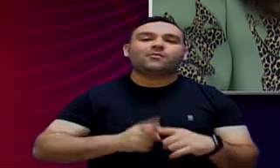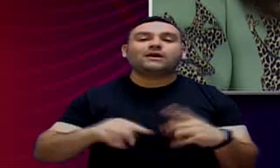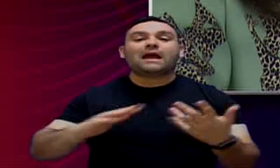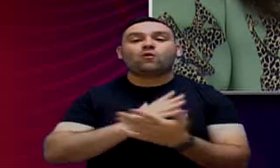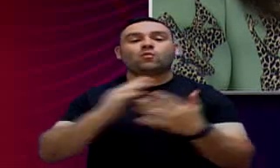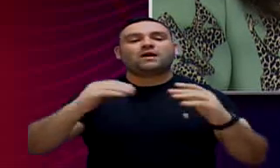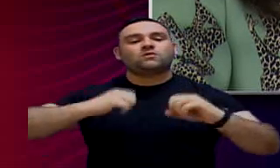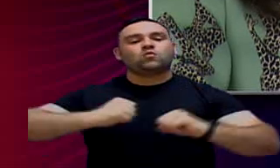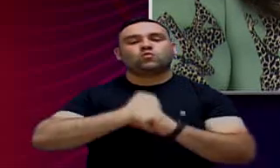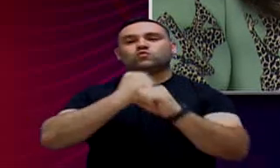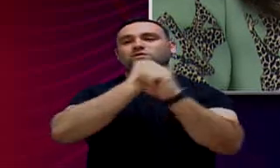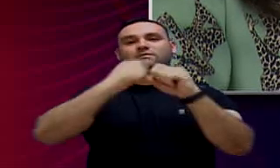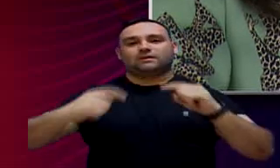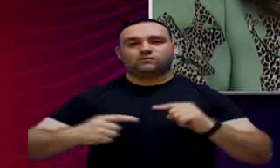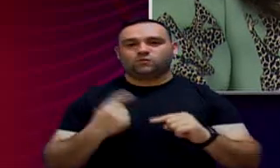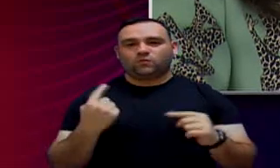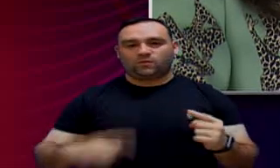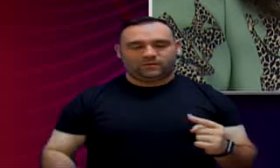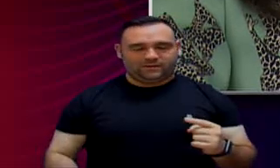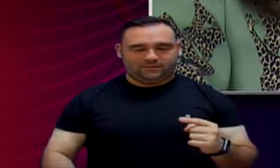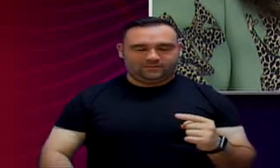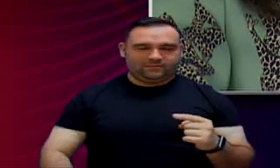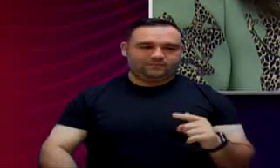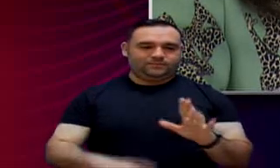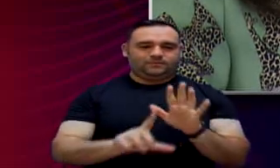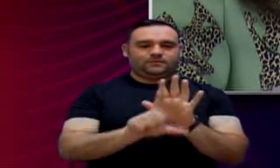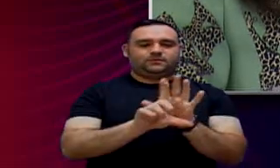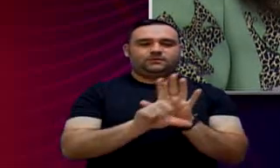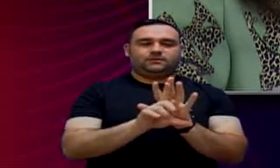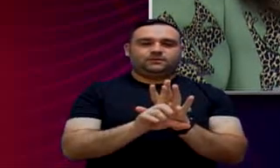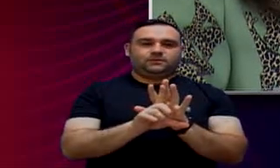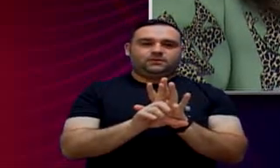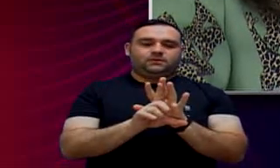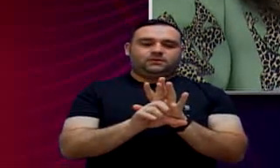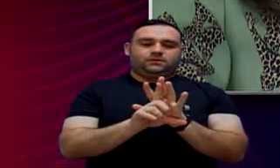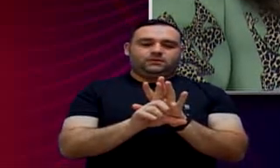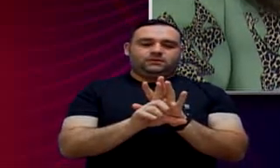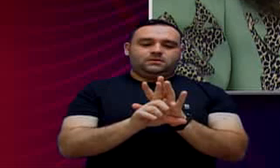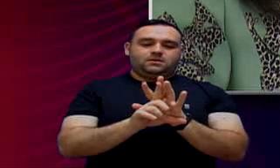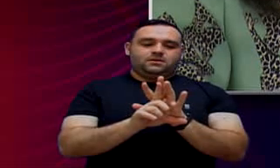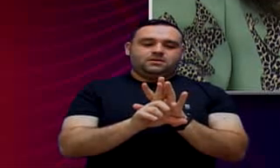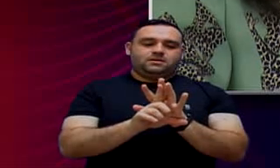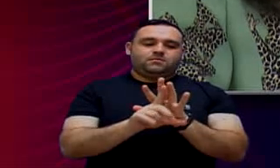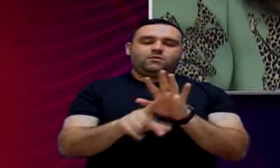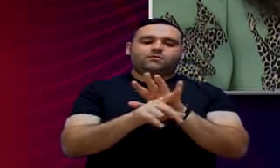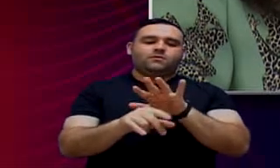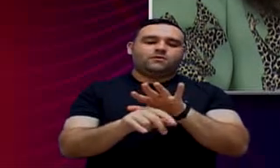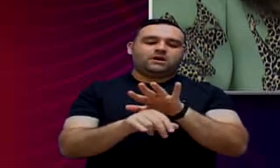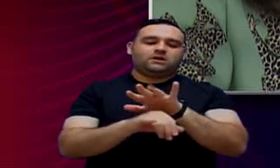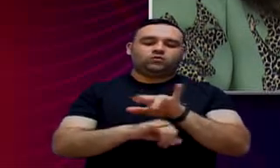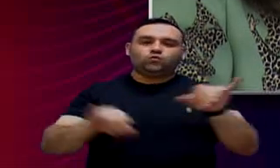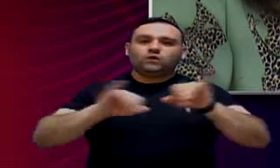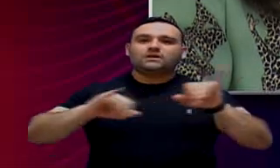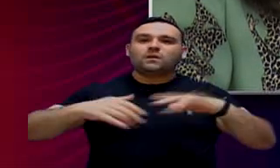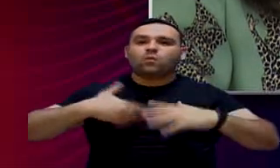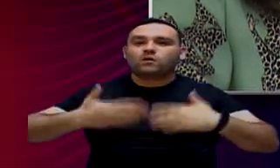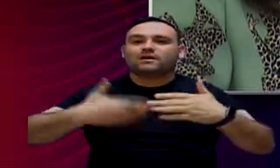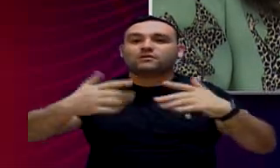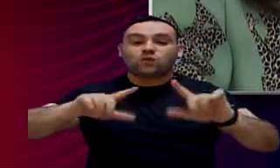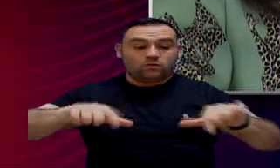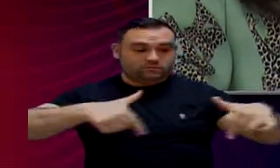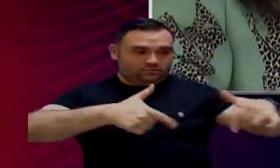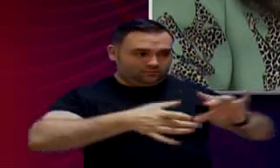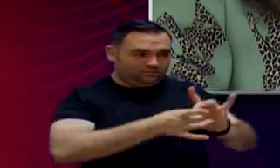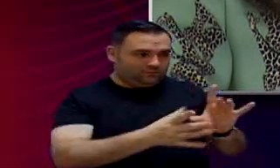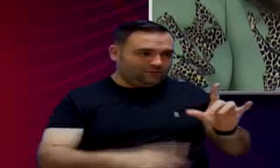construções que não se enquadram né até na lei de divulgação do processo alvará foi